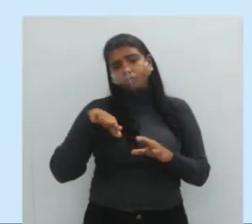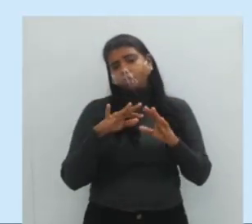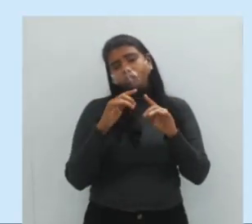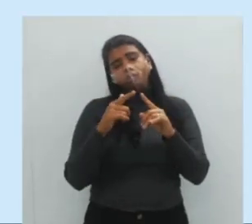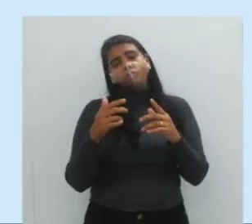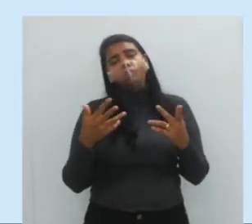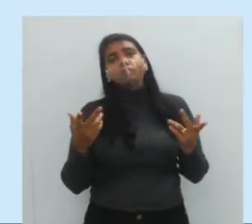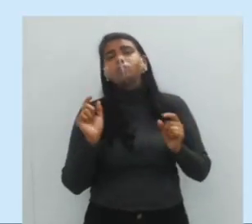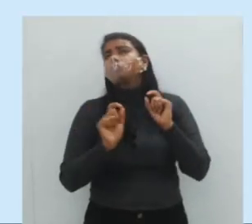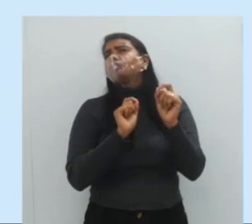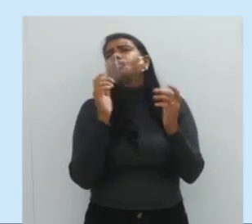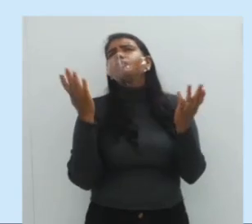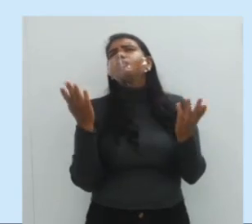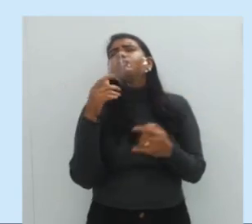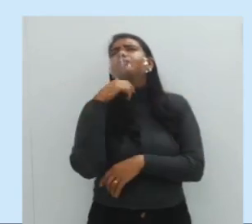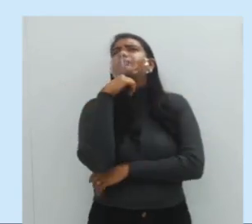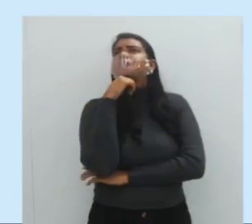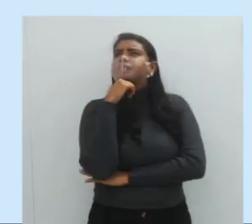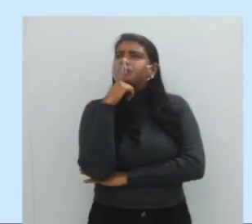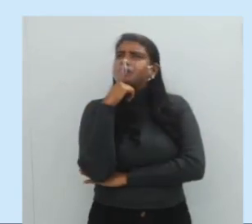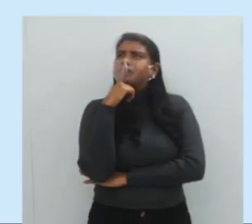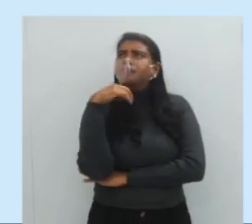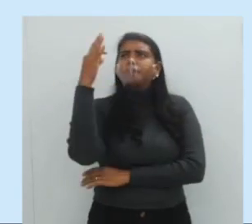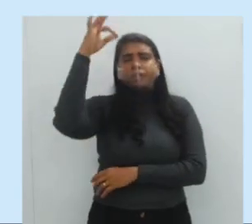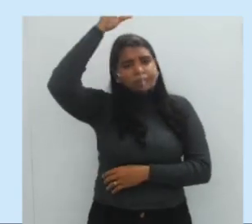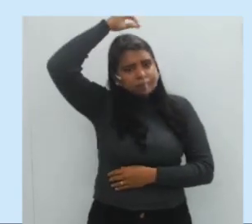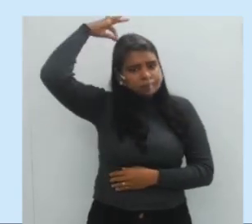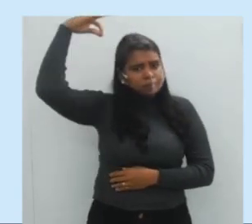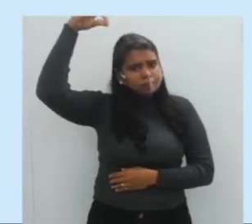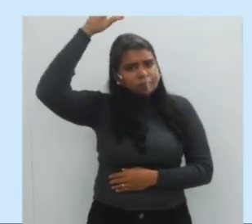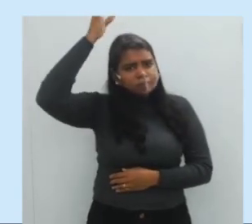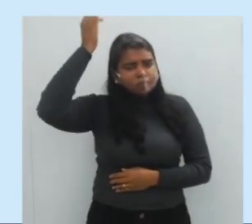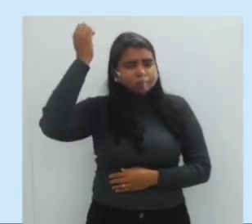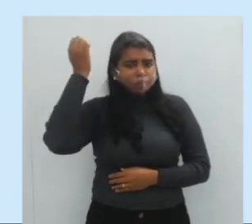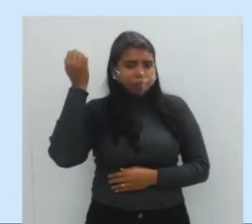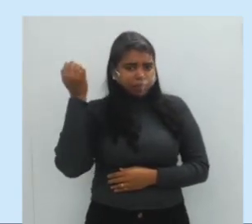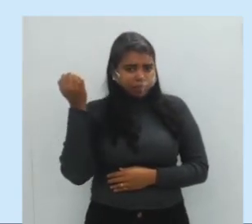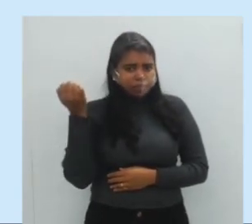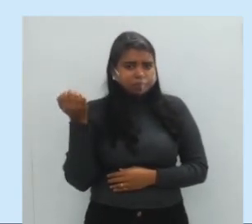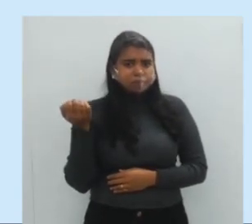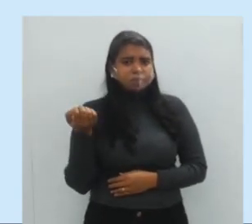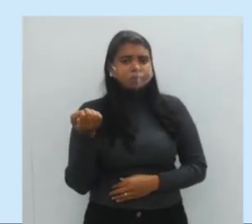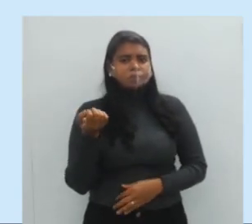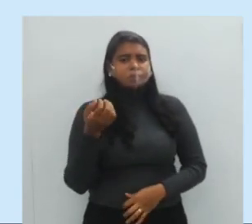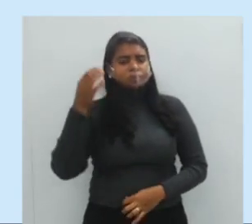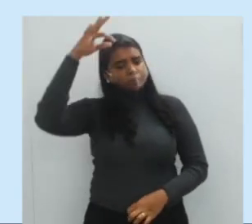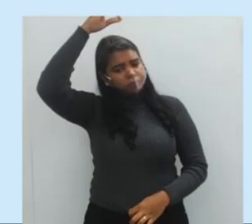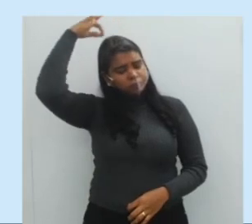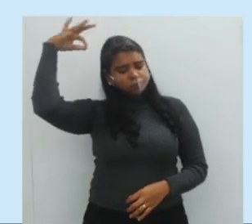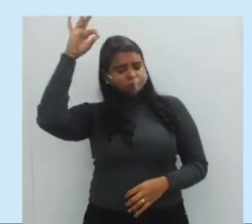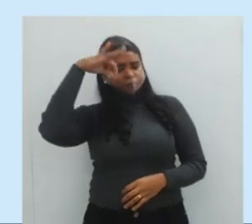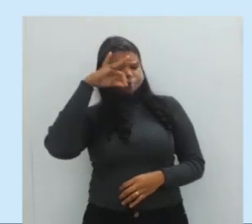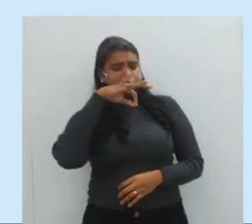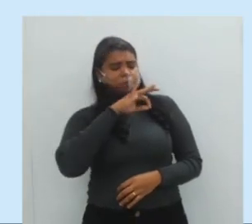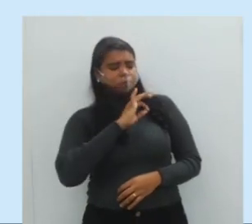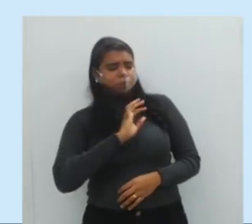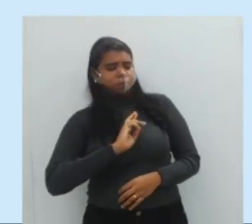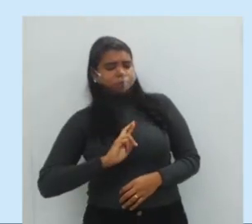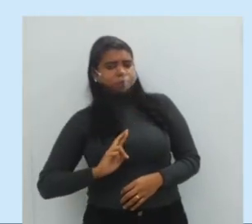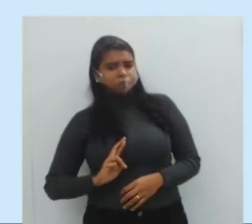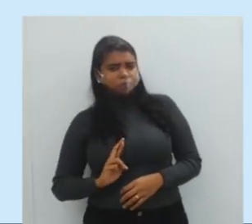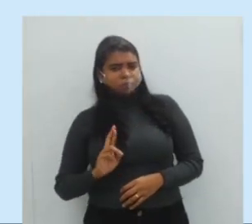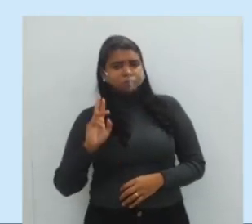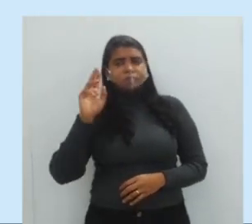ou seja, o que são esses símbolos espirituais, esses fins, aliás, espirituais, quando utilizado